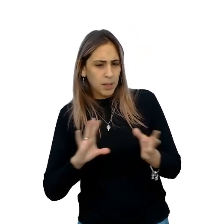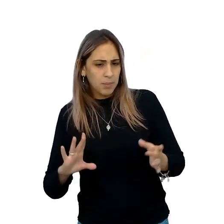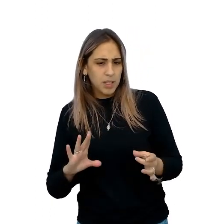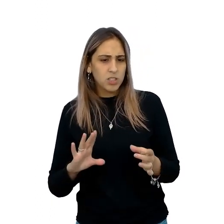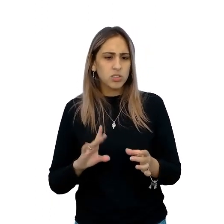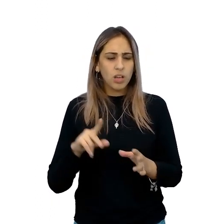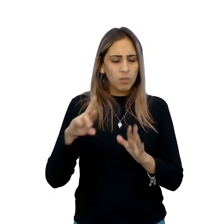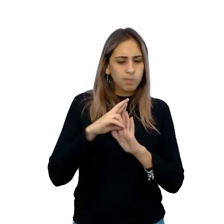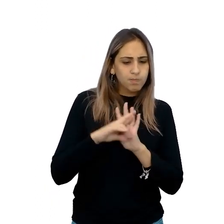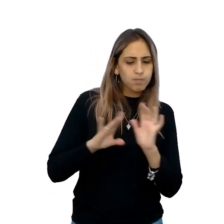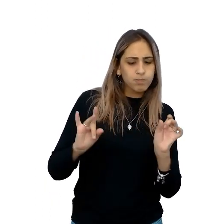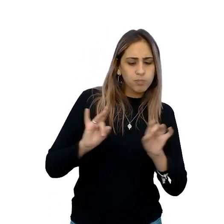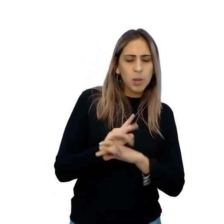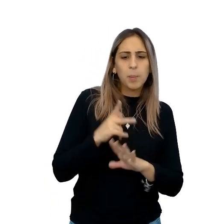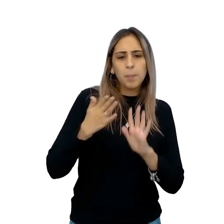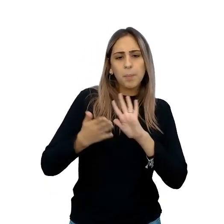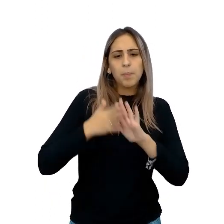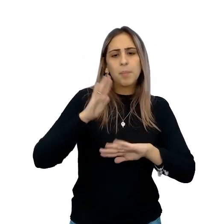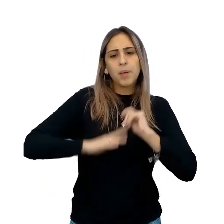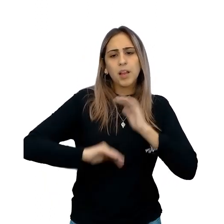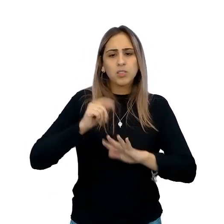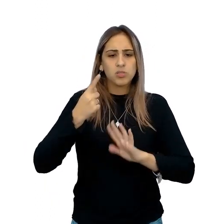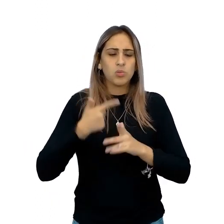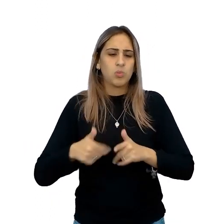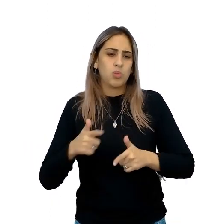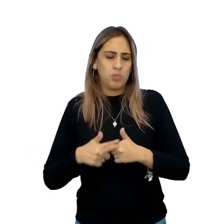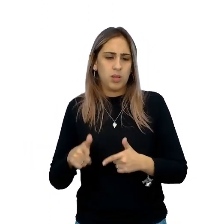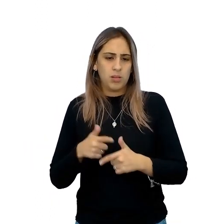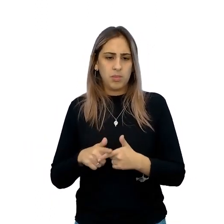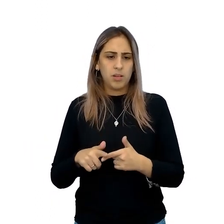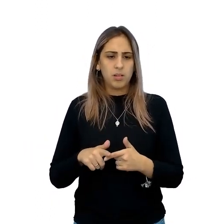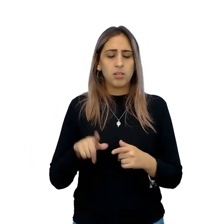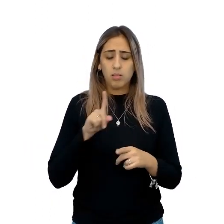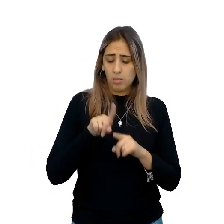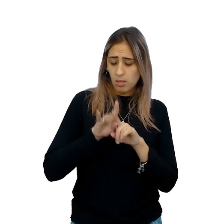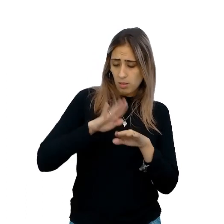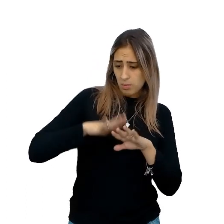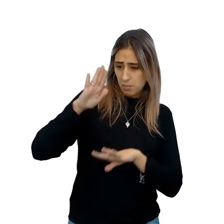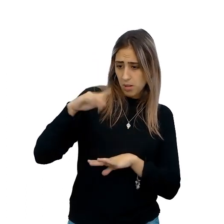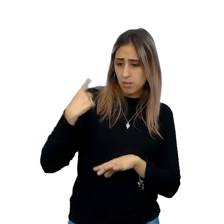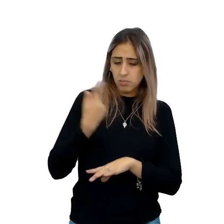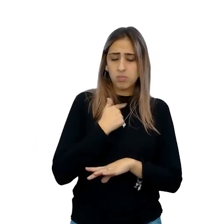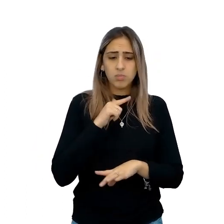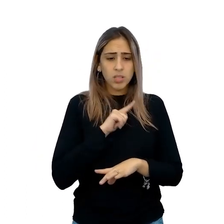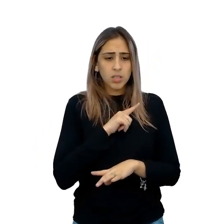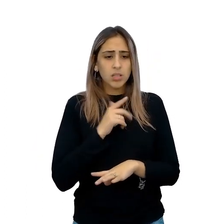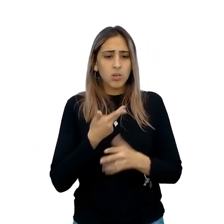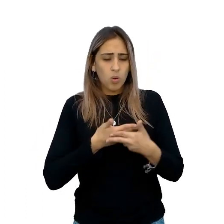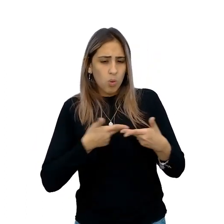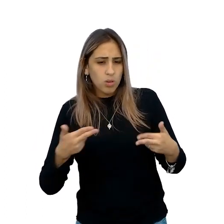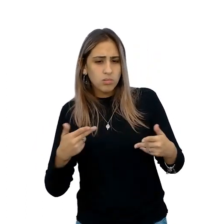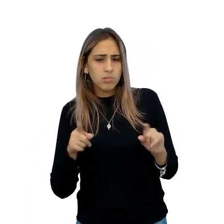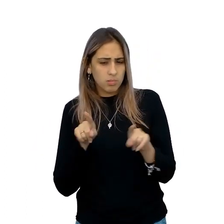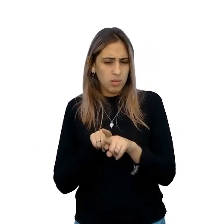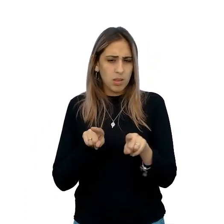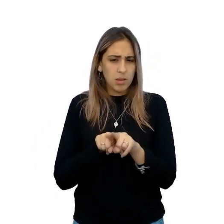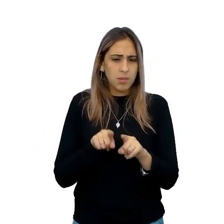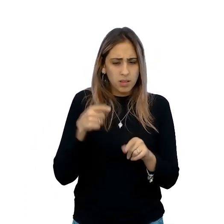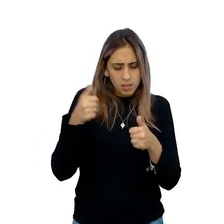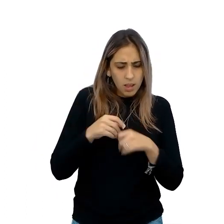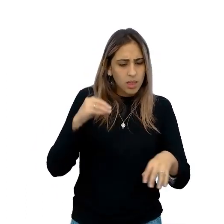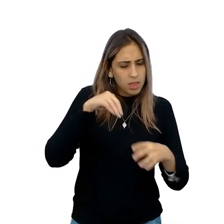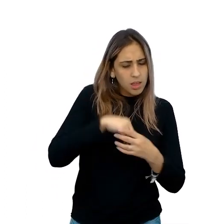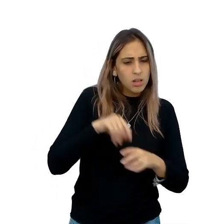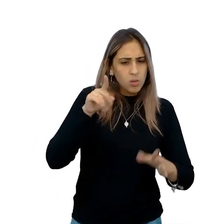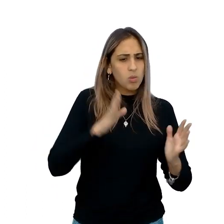a resolução prática de um problema, tá? Além disso, vão também ter ações e atitudes que vão estar